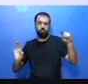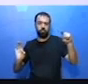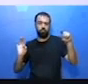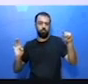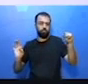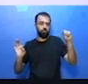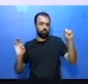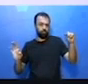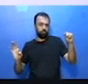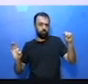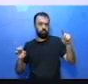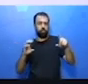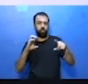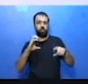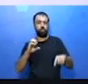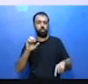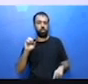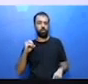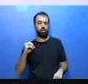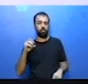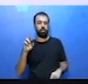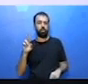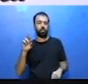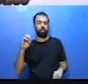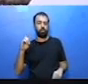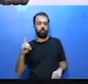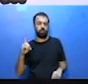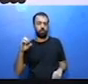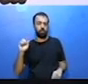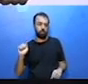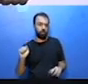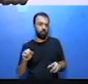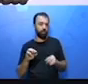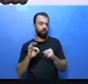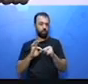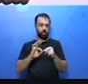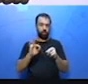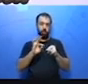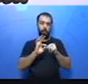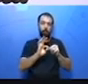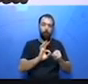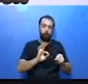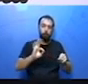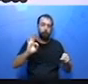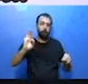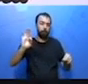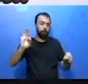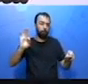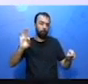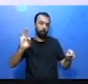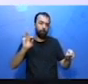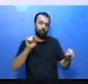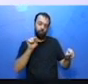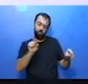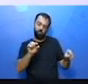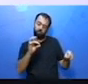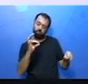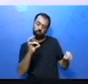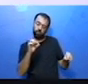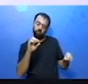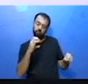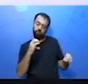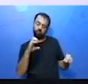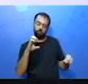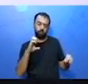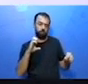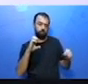ele sai do centro da circunferência, bem no meio, e ligo à extremidade, é o raio. E